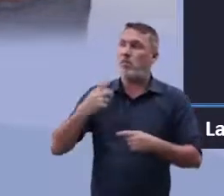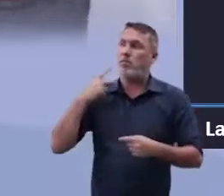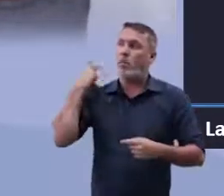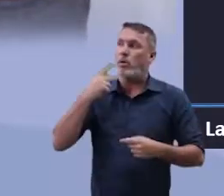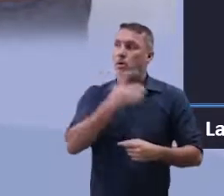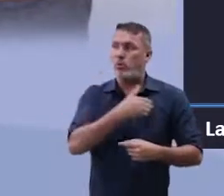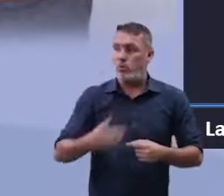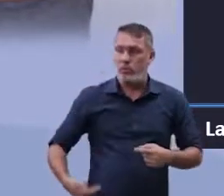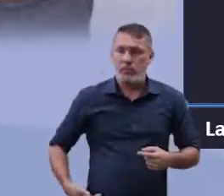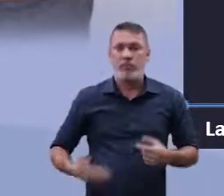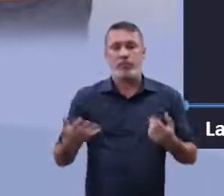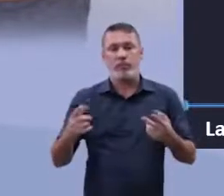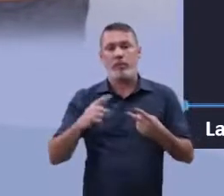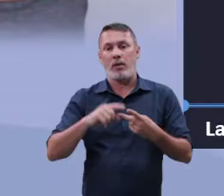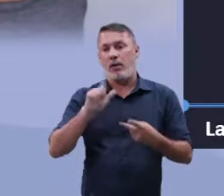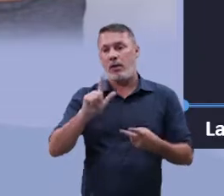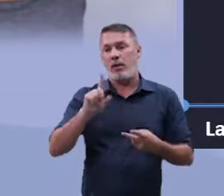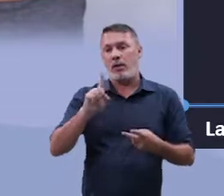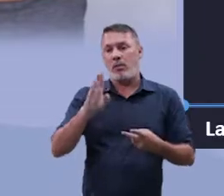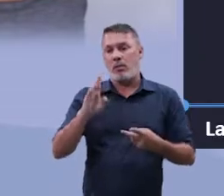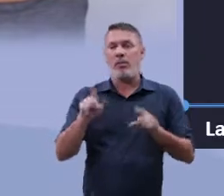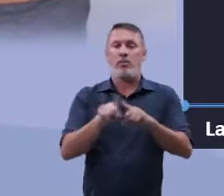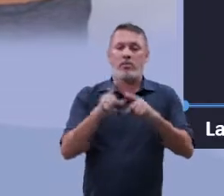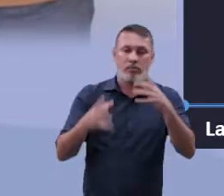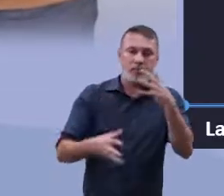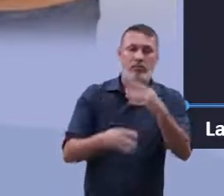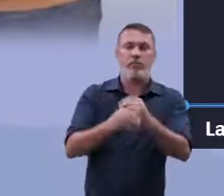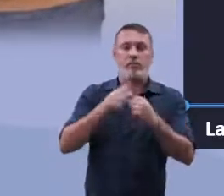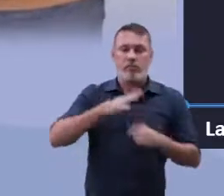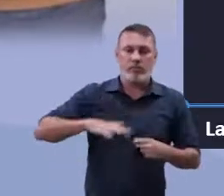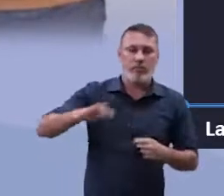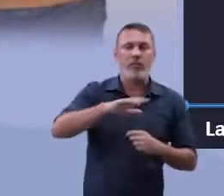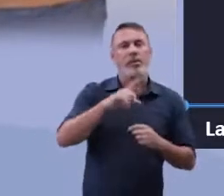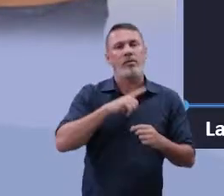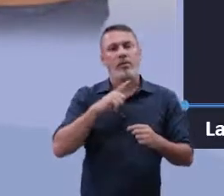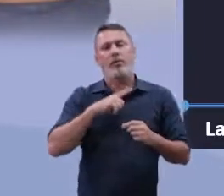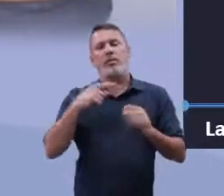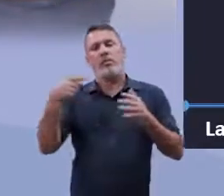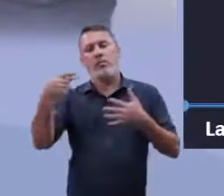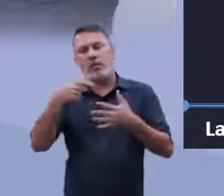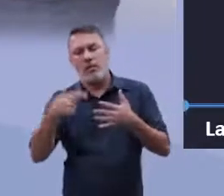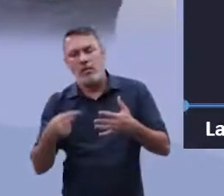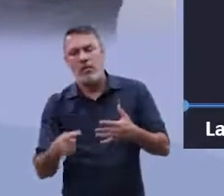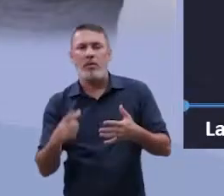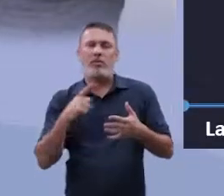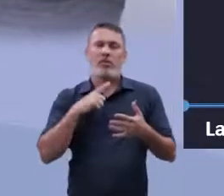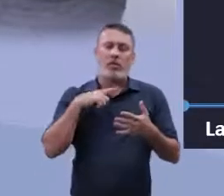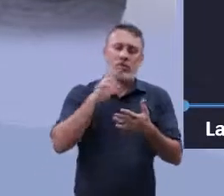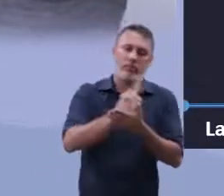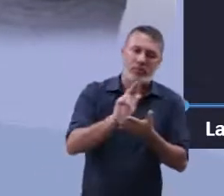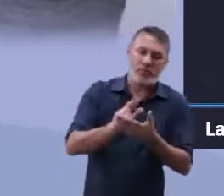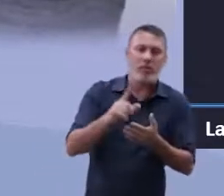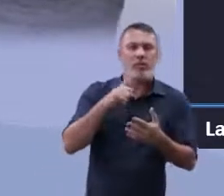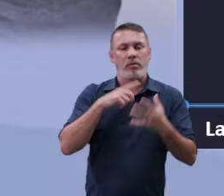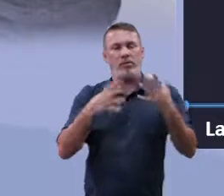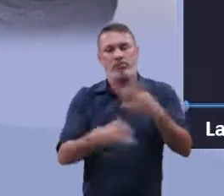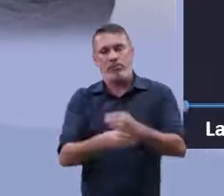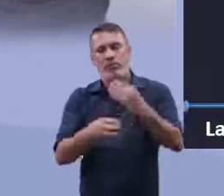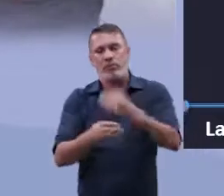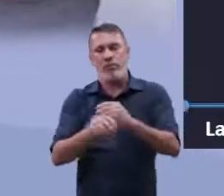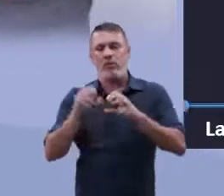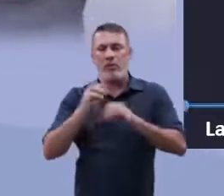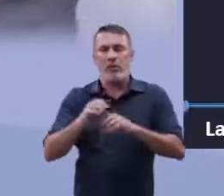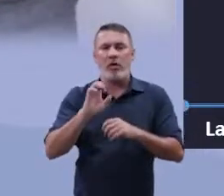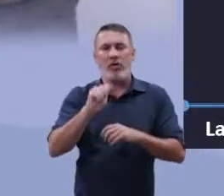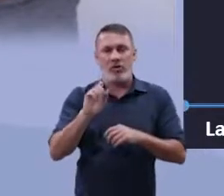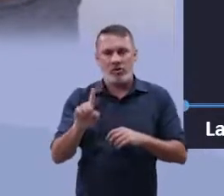públicas. Falamos um pouquinho da LDB, a Lei de Diretriz e Base de Educação, que ela fomenta, que ela indica, que ela fala, que ela alimenta a educação à